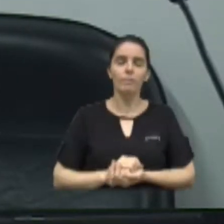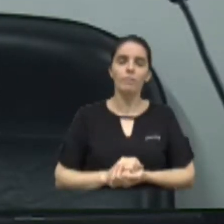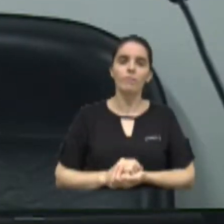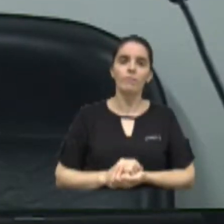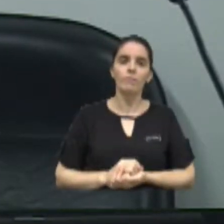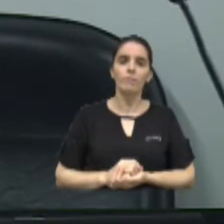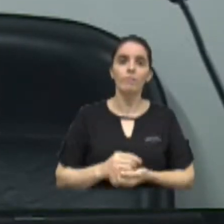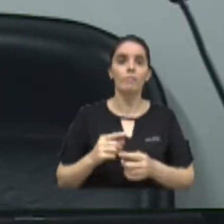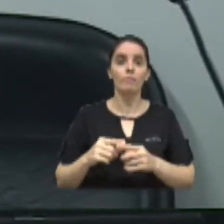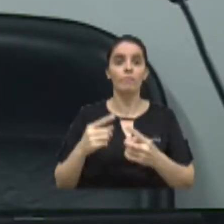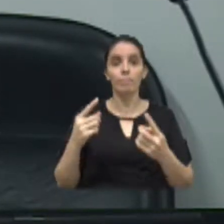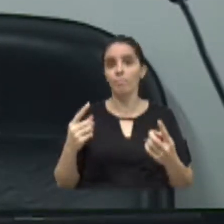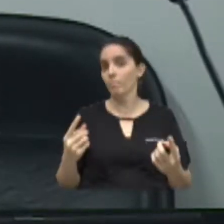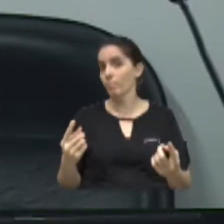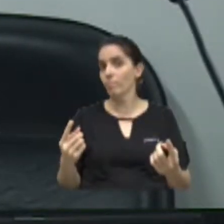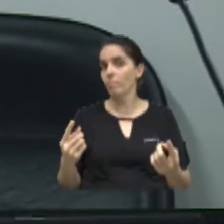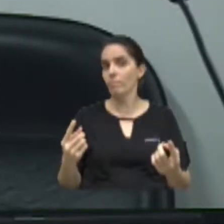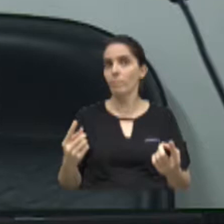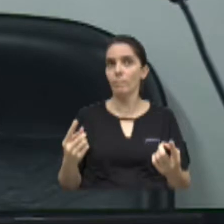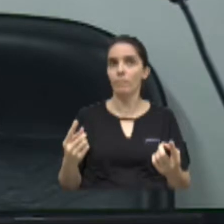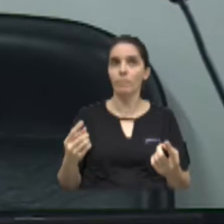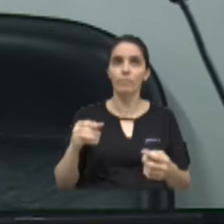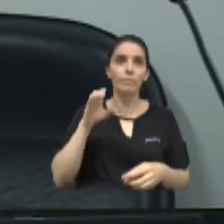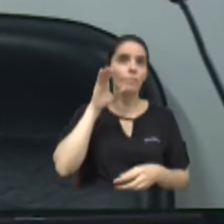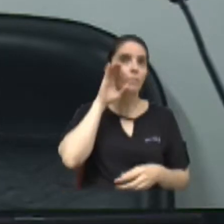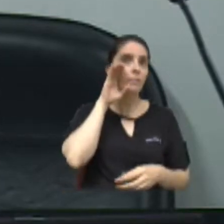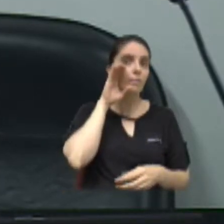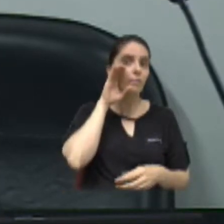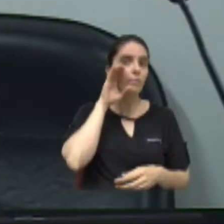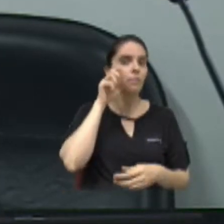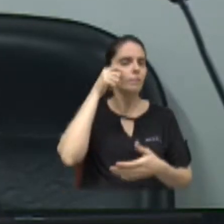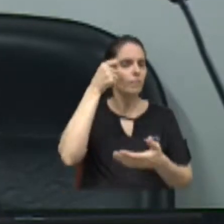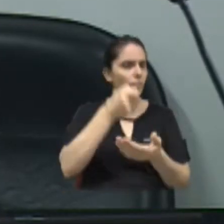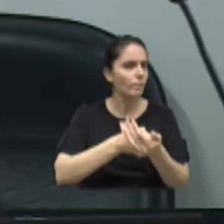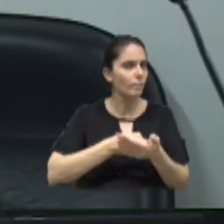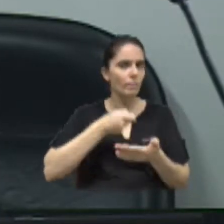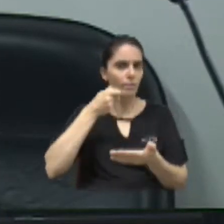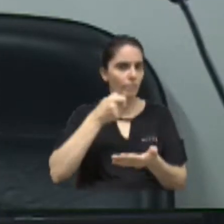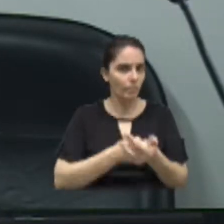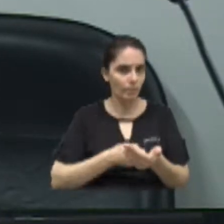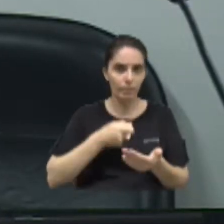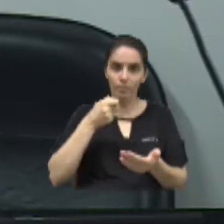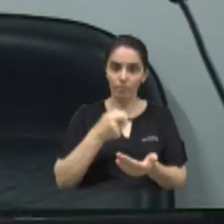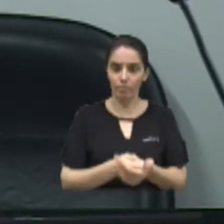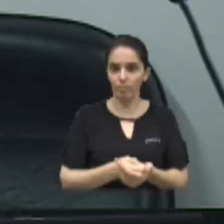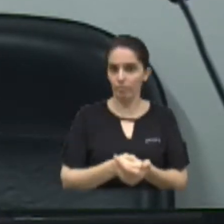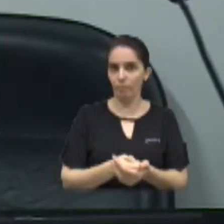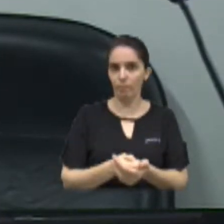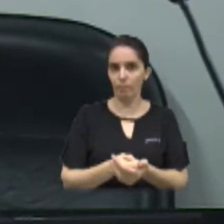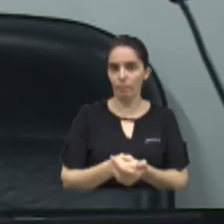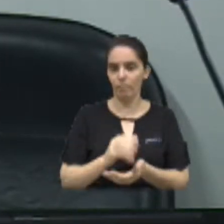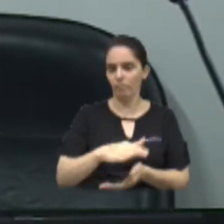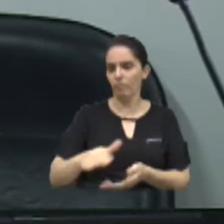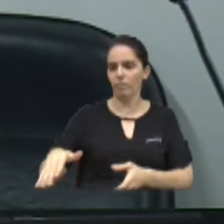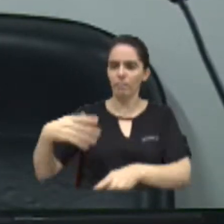como depósito, essa vereadora não vai deixar. Ela não vai deixar barato, porque depósito de criança eu não aceito. Então, é